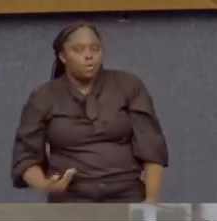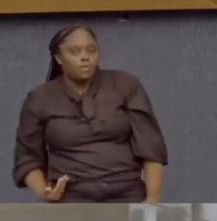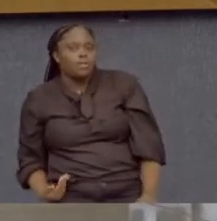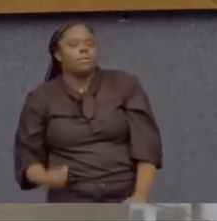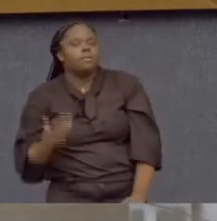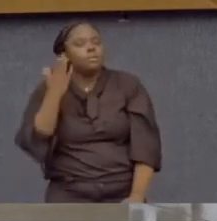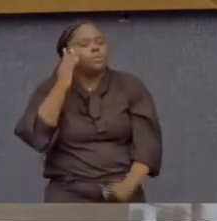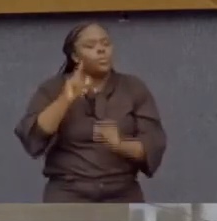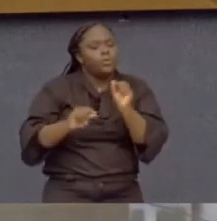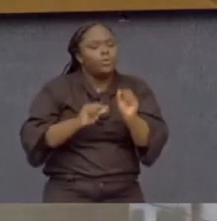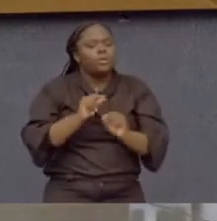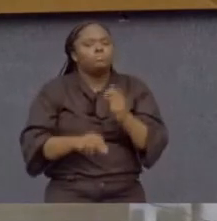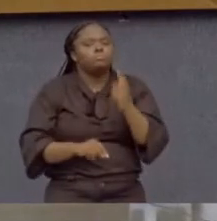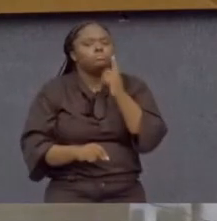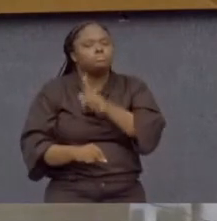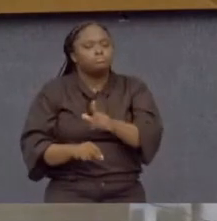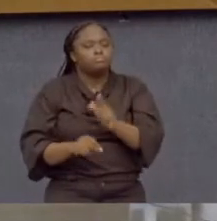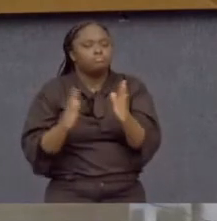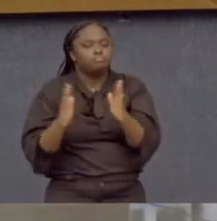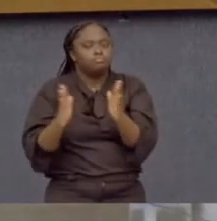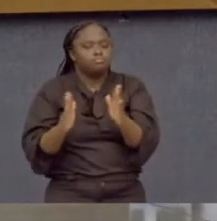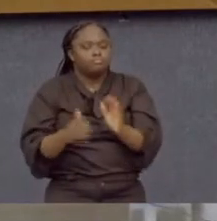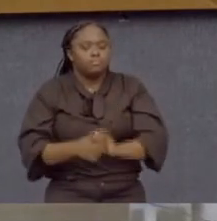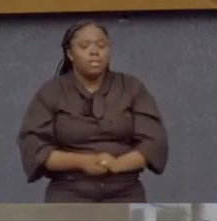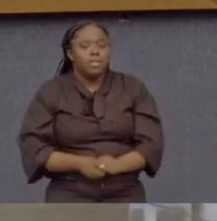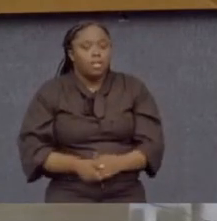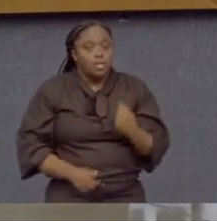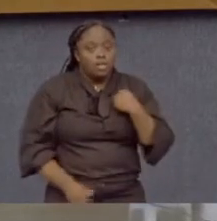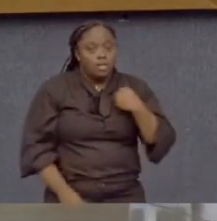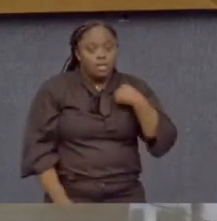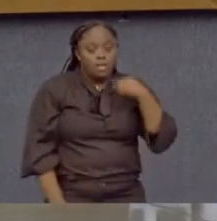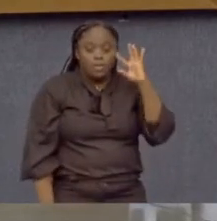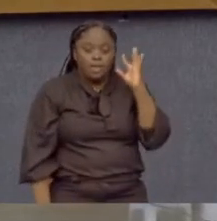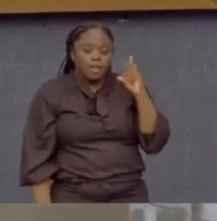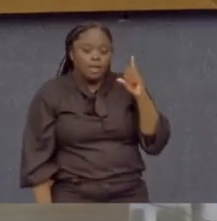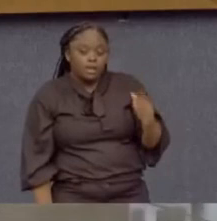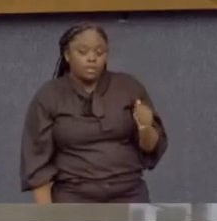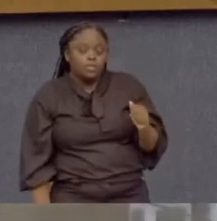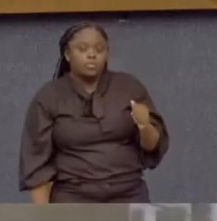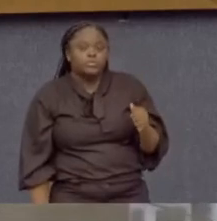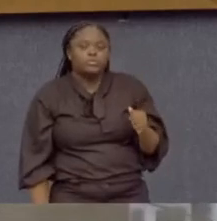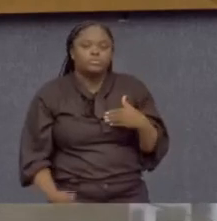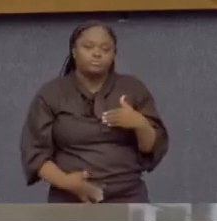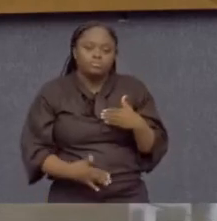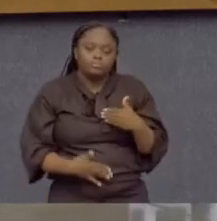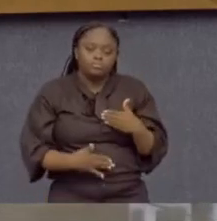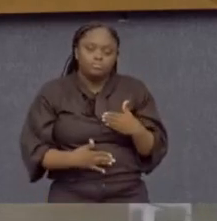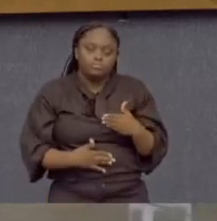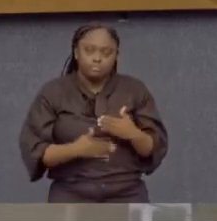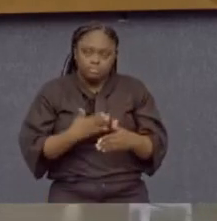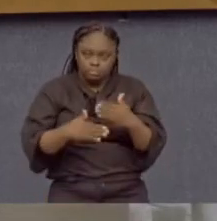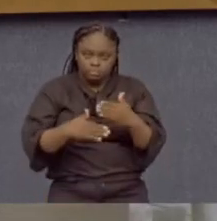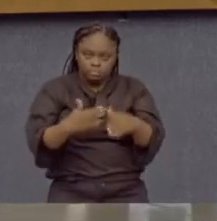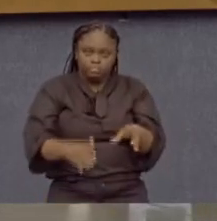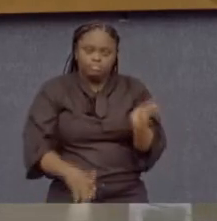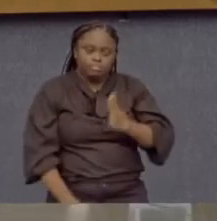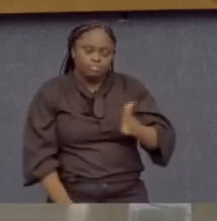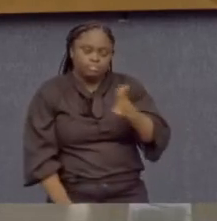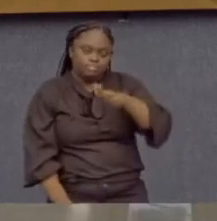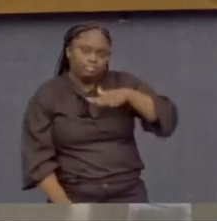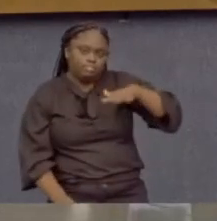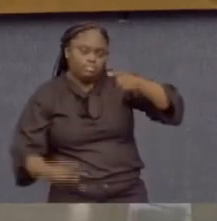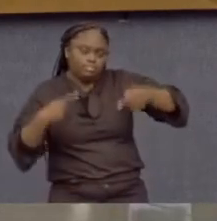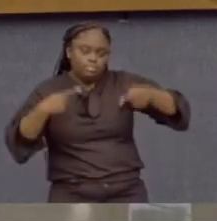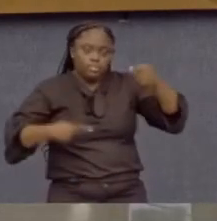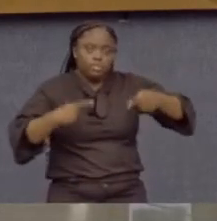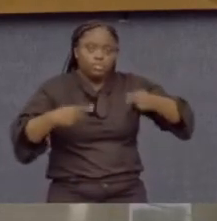que pode ser feito naquela região. Então, eu acho que essa questão de envolvimento, usar que essa questão